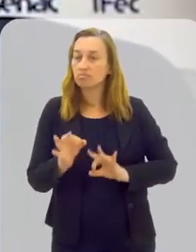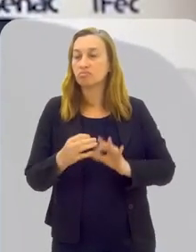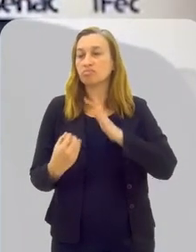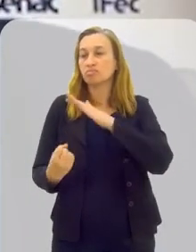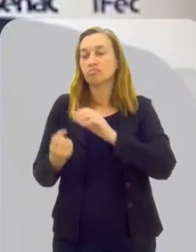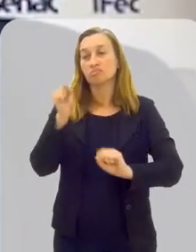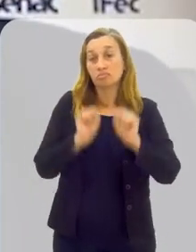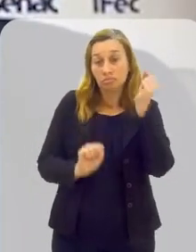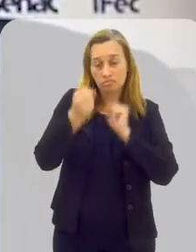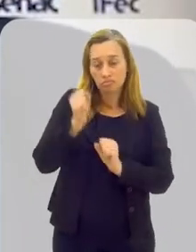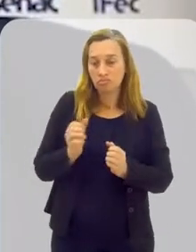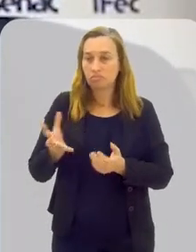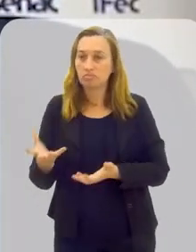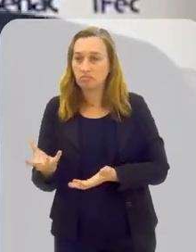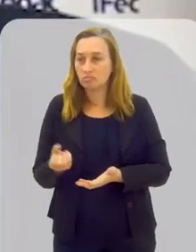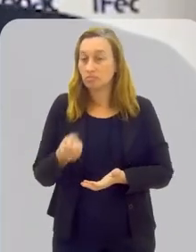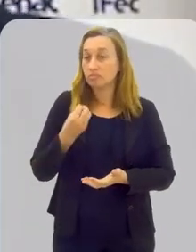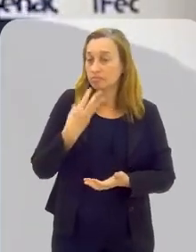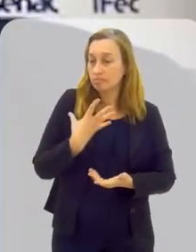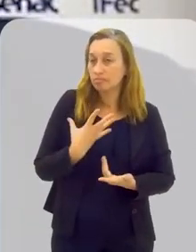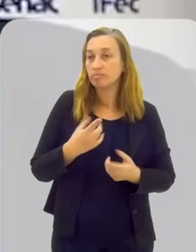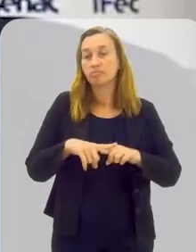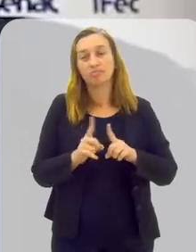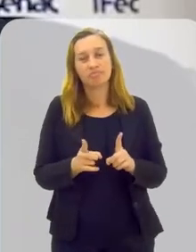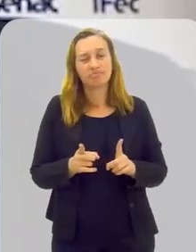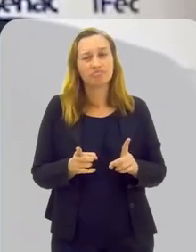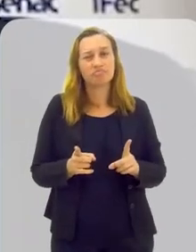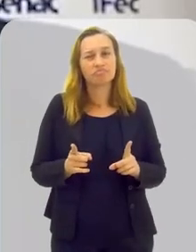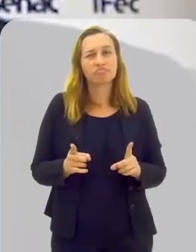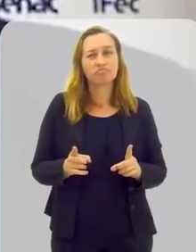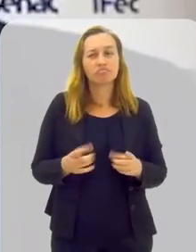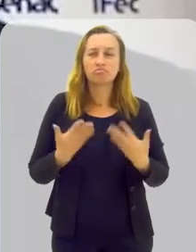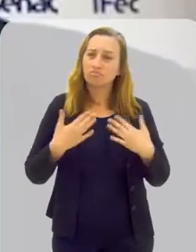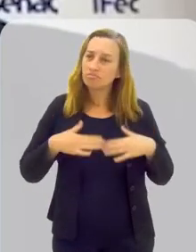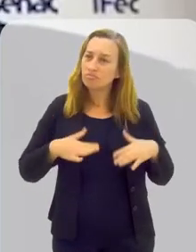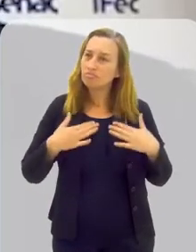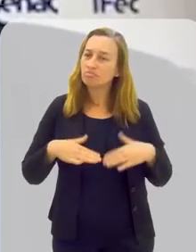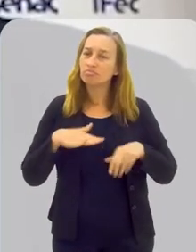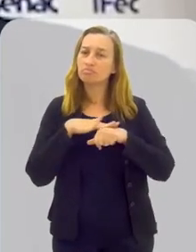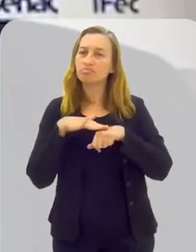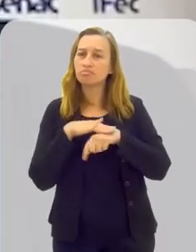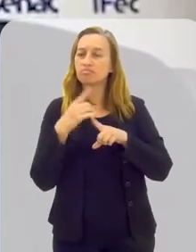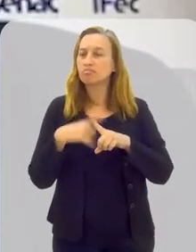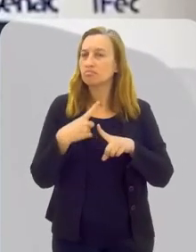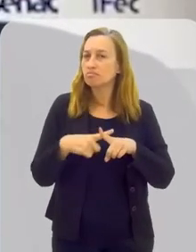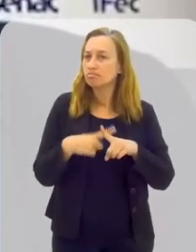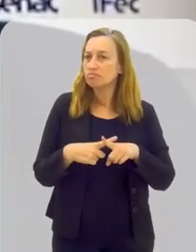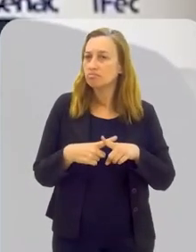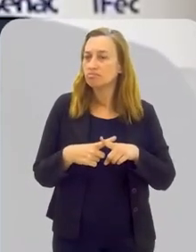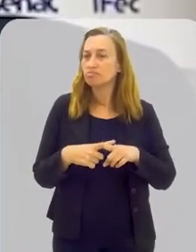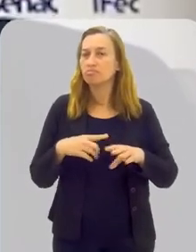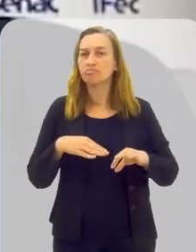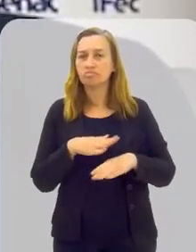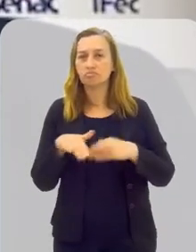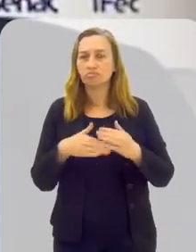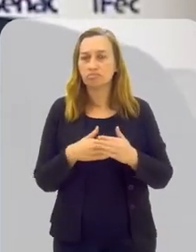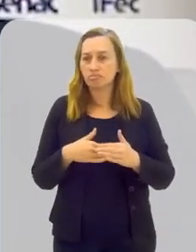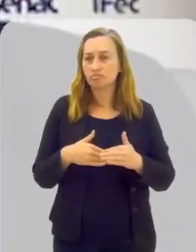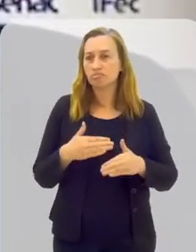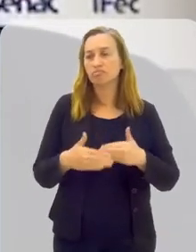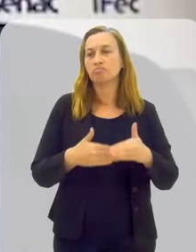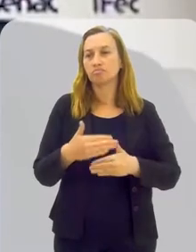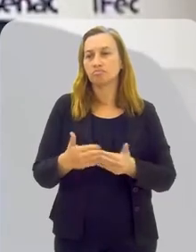avançar esse programa a indústria recebe muito bem também mas a situação da indústria tá um pouco mais tranquila